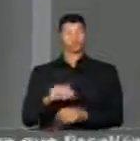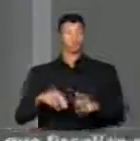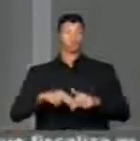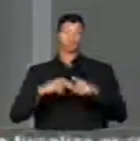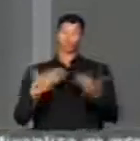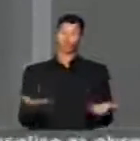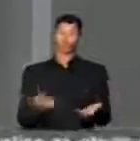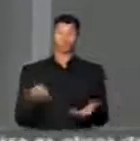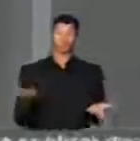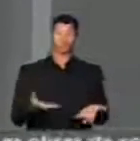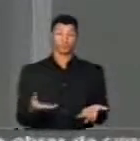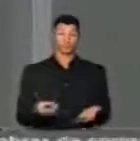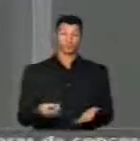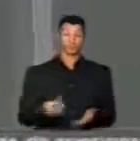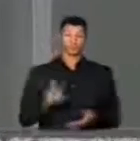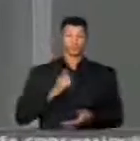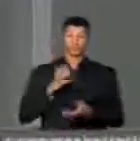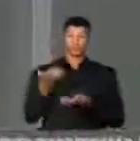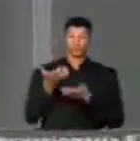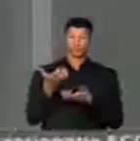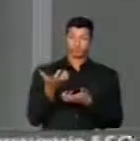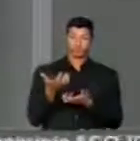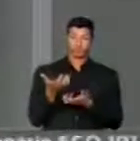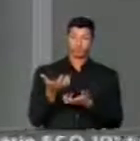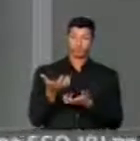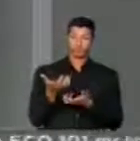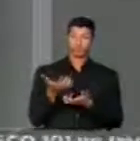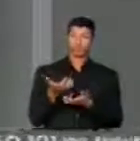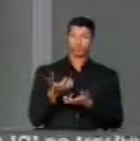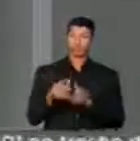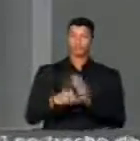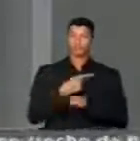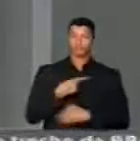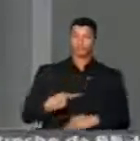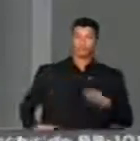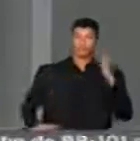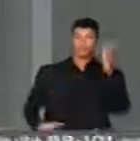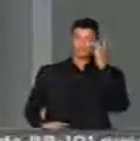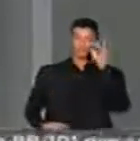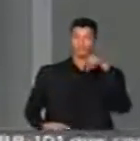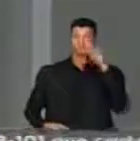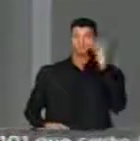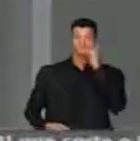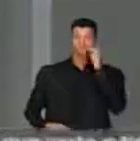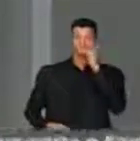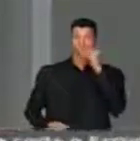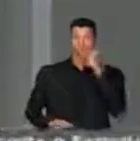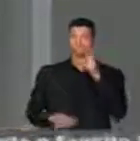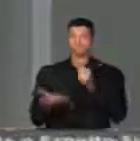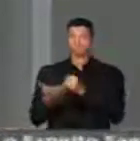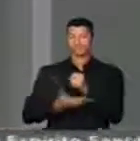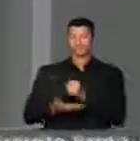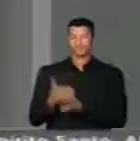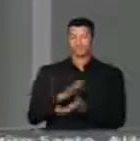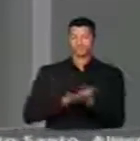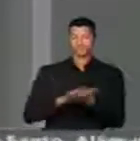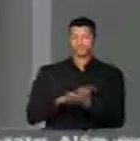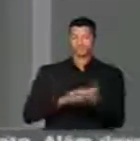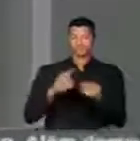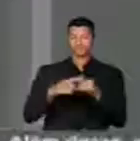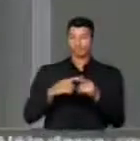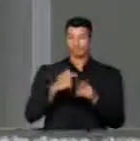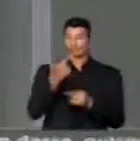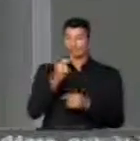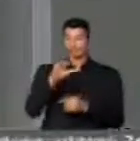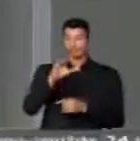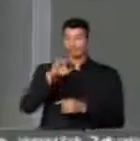motivo pelo qual eles querem caçar a presidenta Dilma Rousseff é frágil e sem fundamento, pois não existe